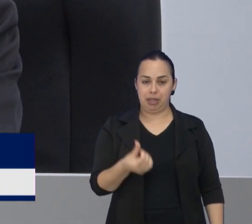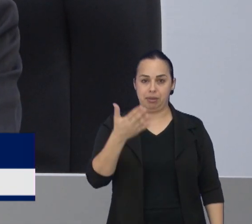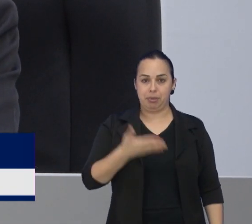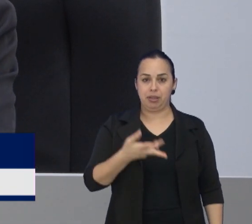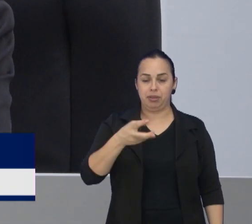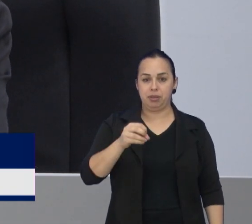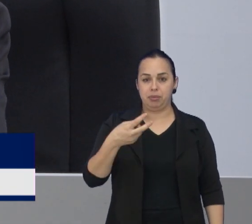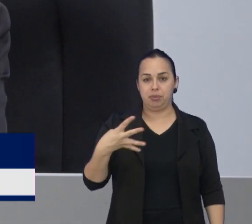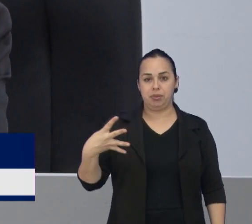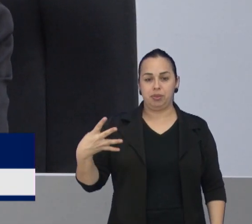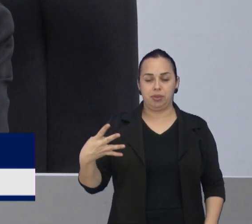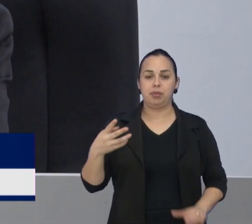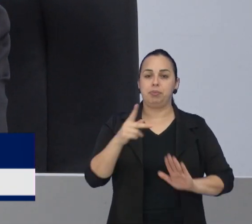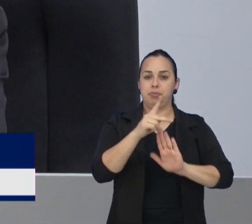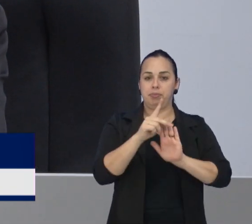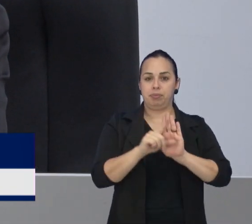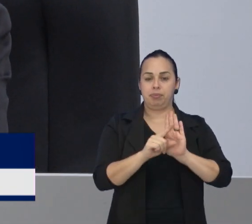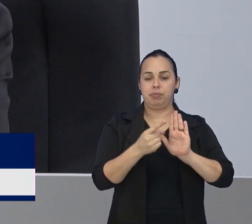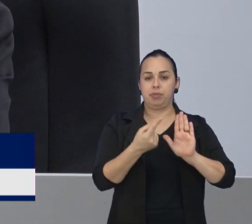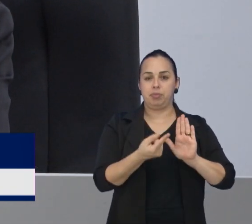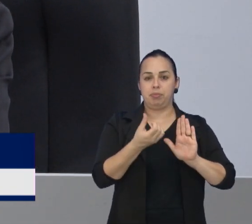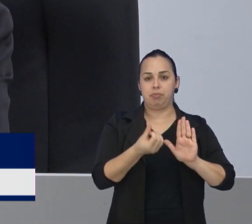6886/2024. Projeto de lei número